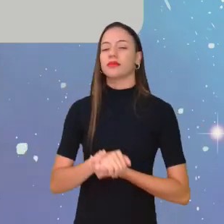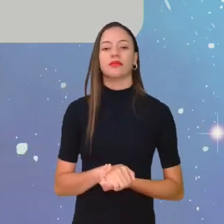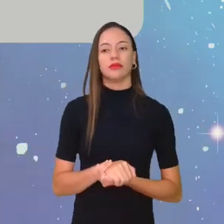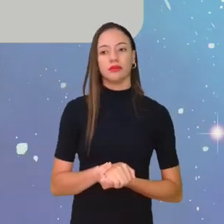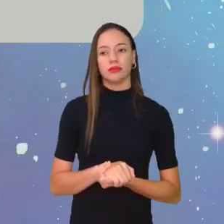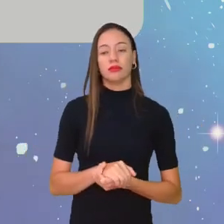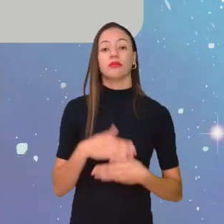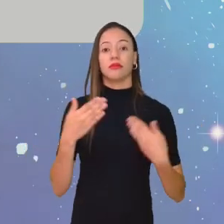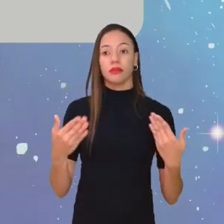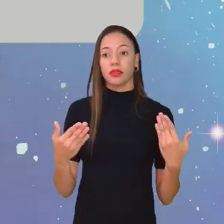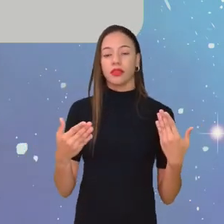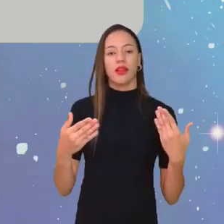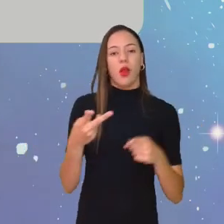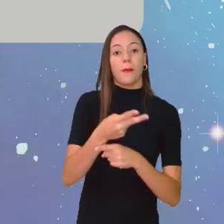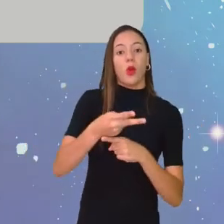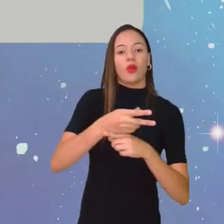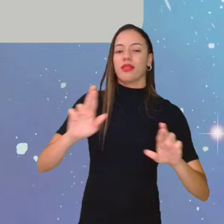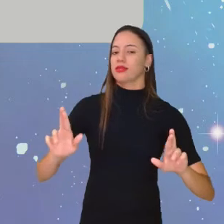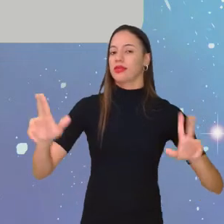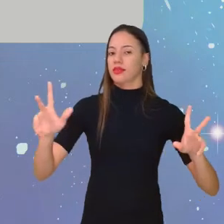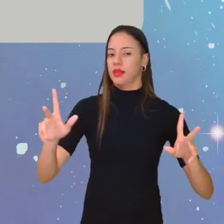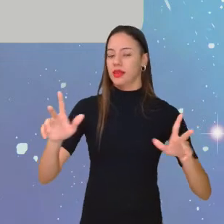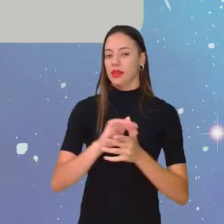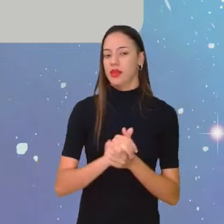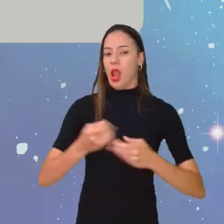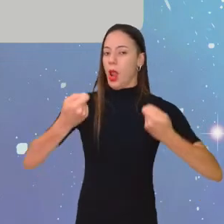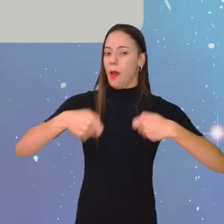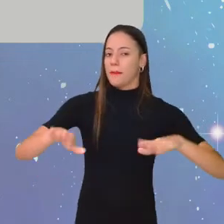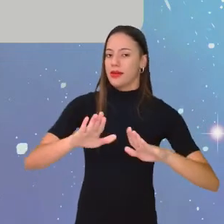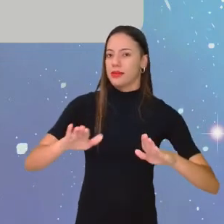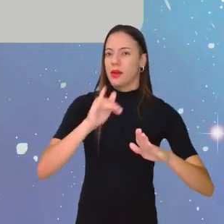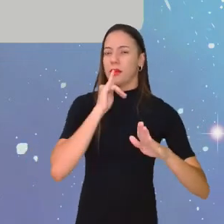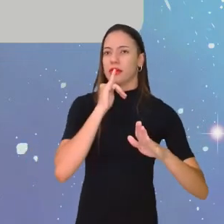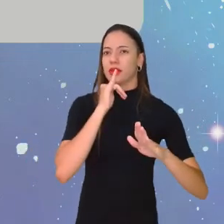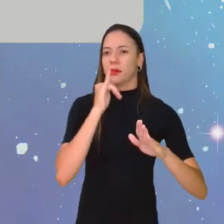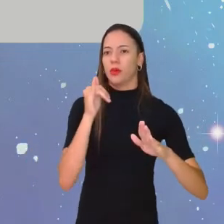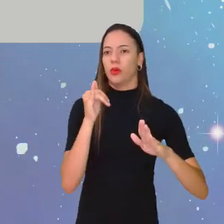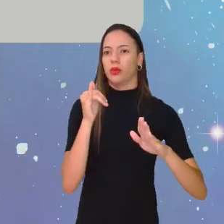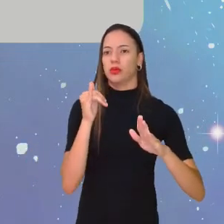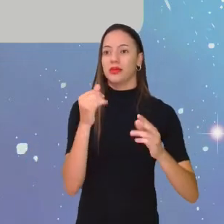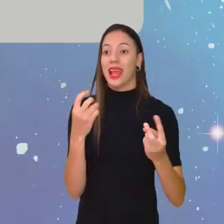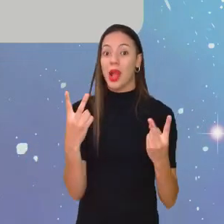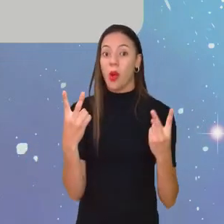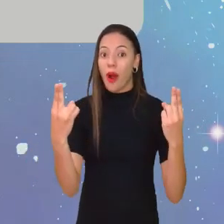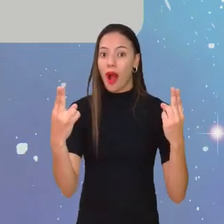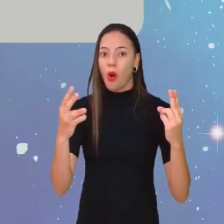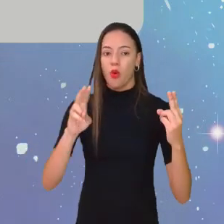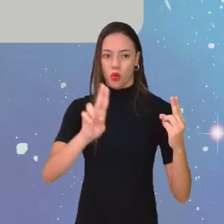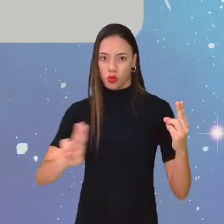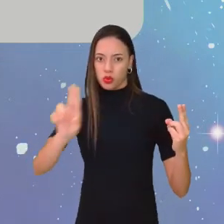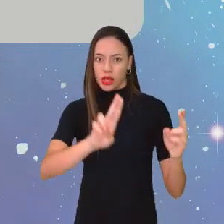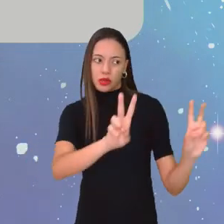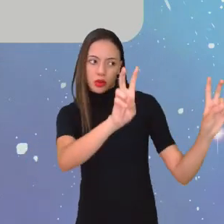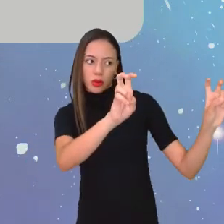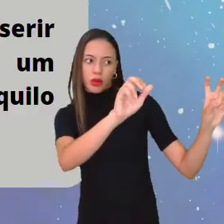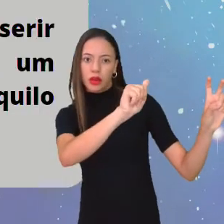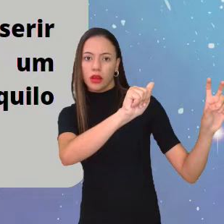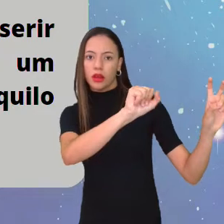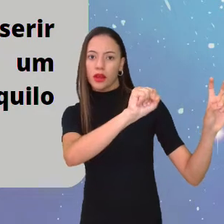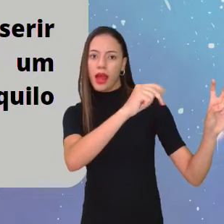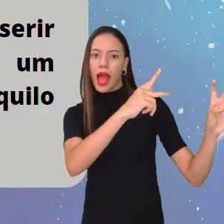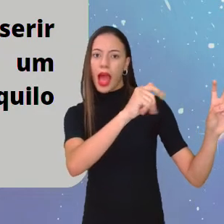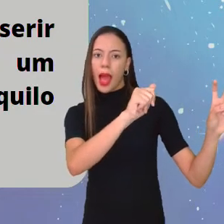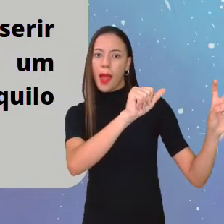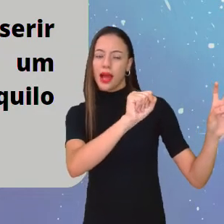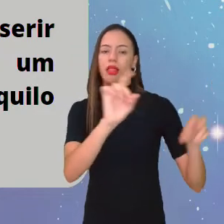ele vai fazer uma busca diferente, né? Ou seja, não são necessariamente seguidas como na procura entre aspas, né? Ele vai fazer procuras como se fossem